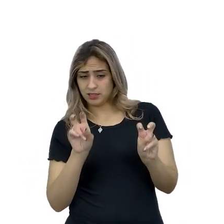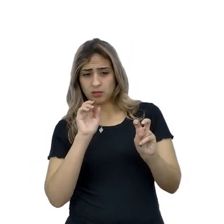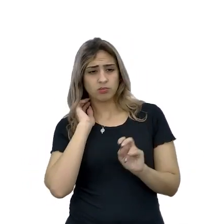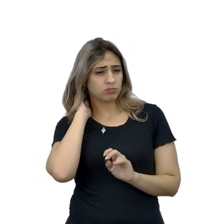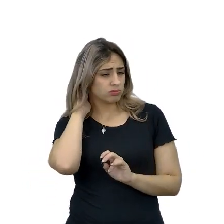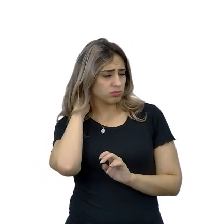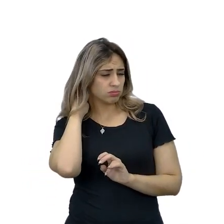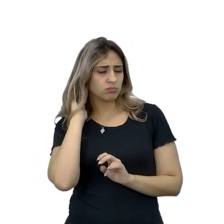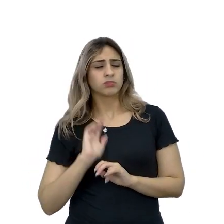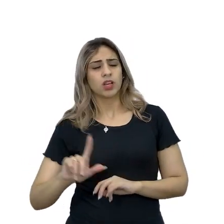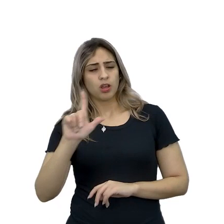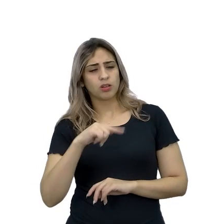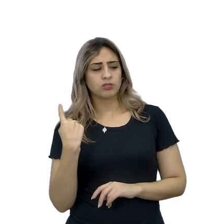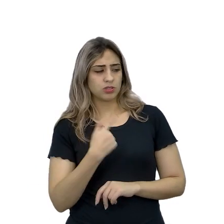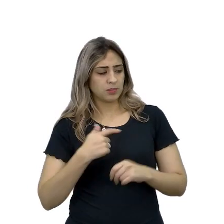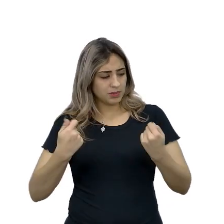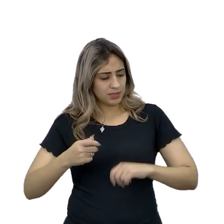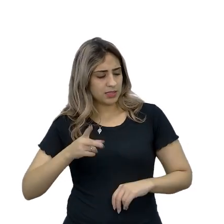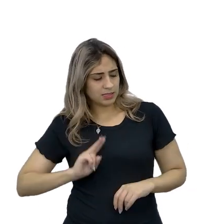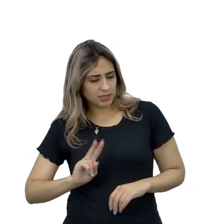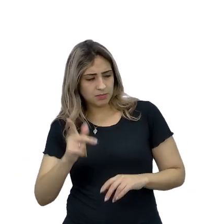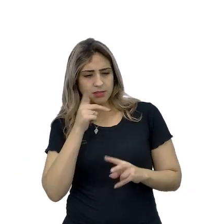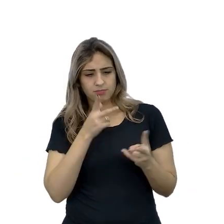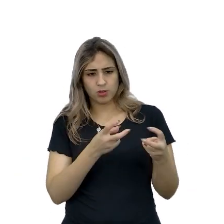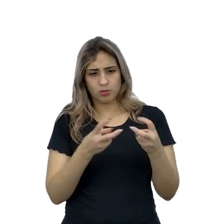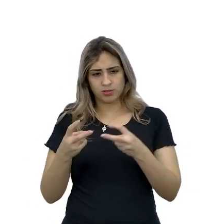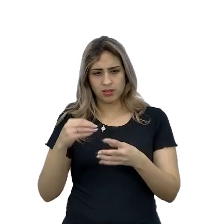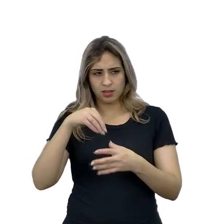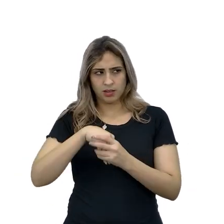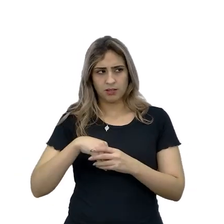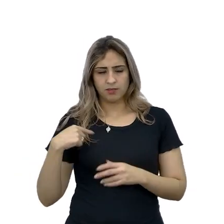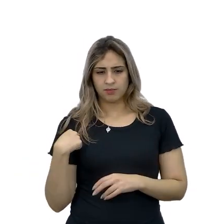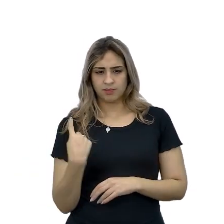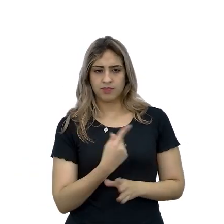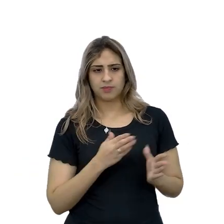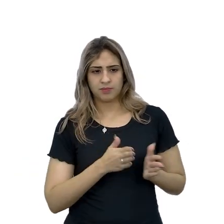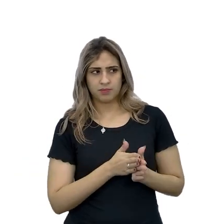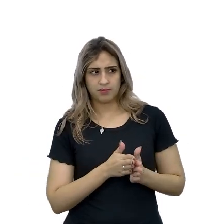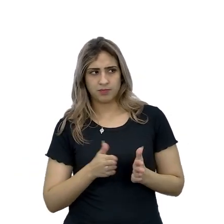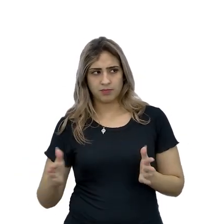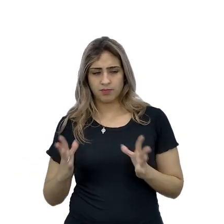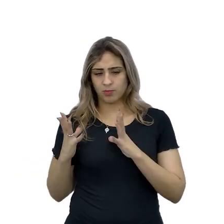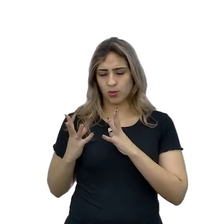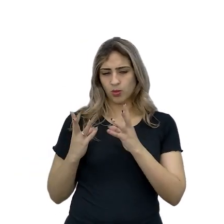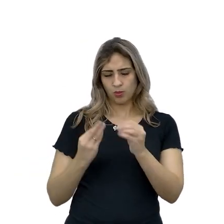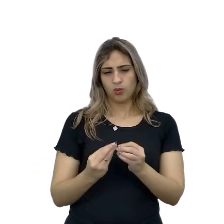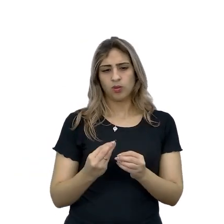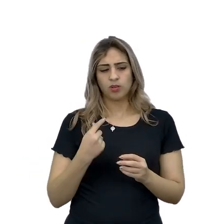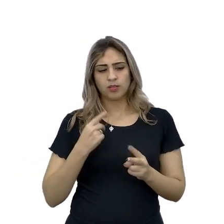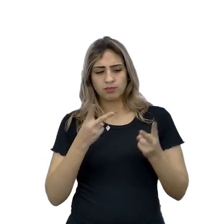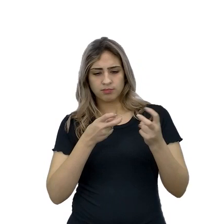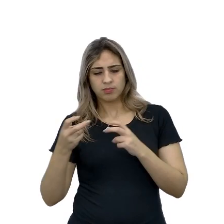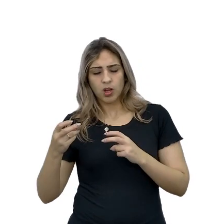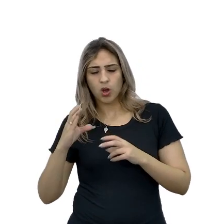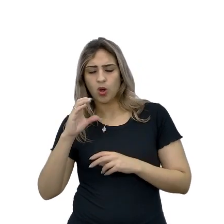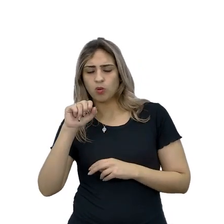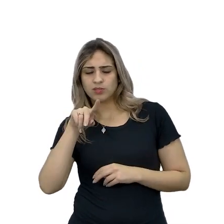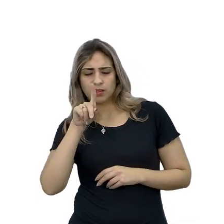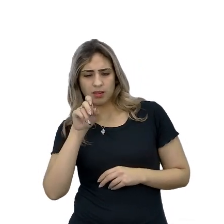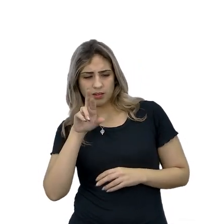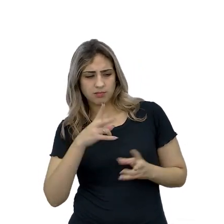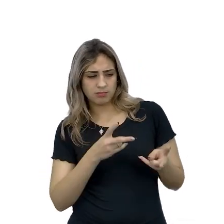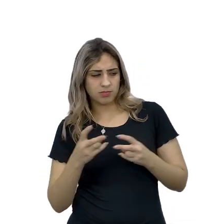é claro que a gente precisa sempre considerar aí num processo geral, né, eu levo sempre em consideração